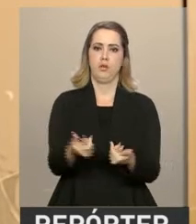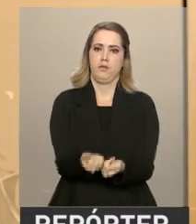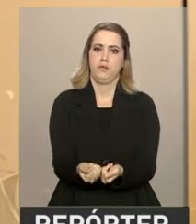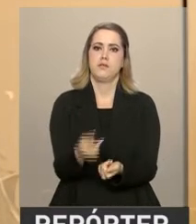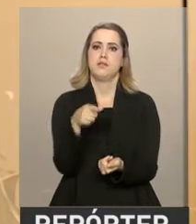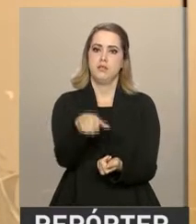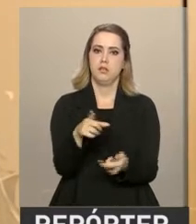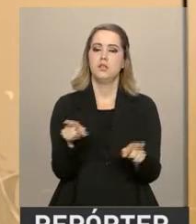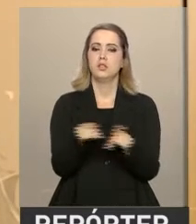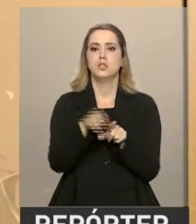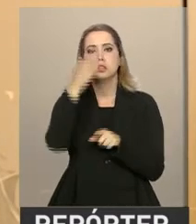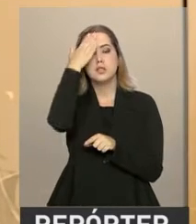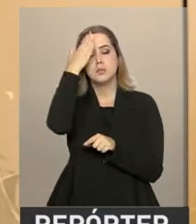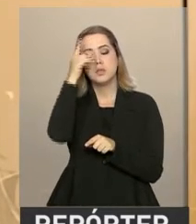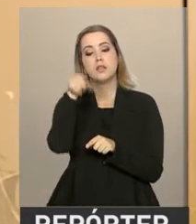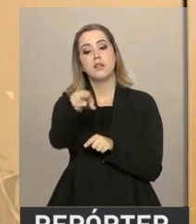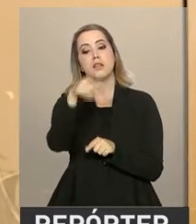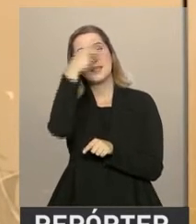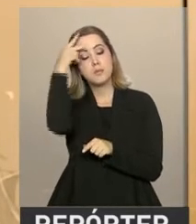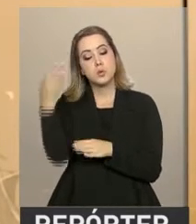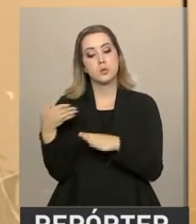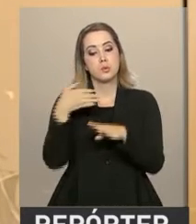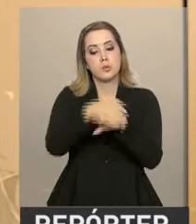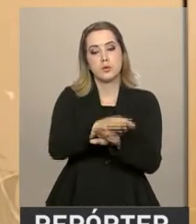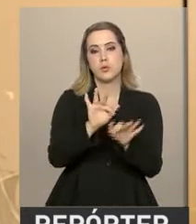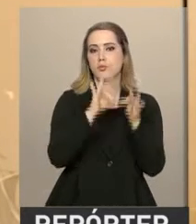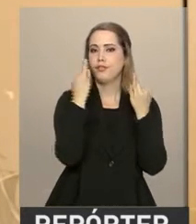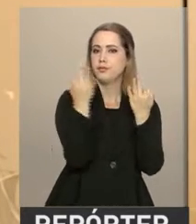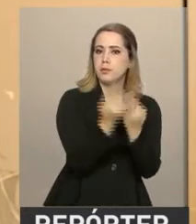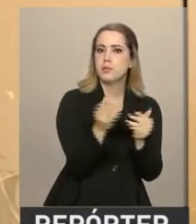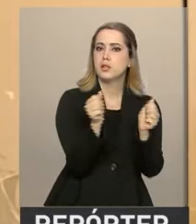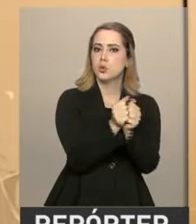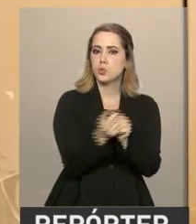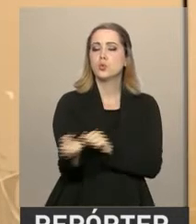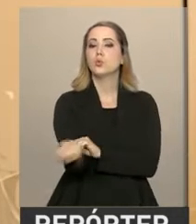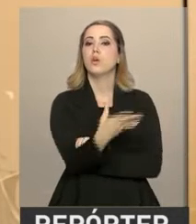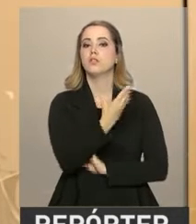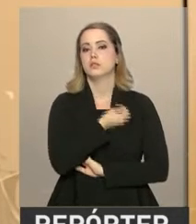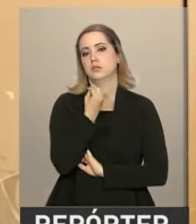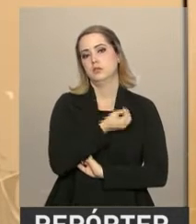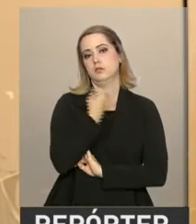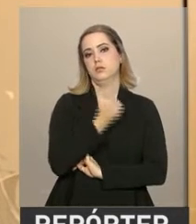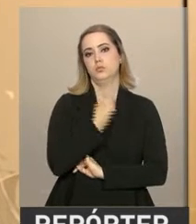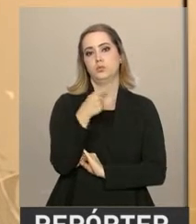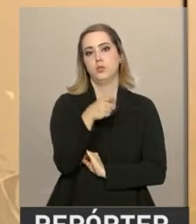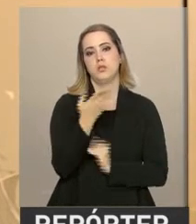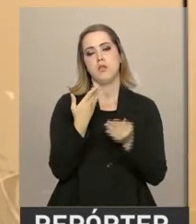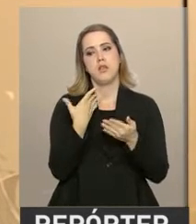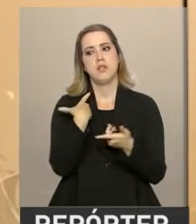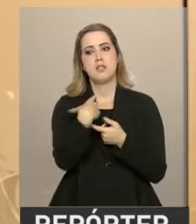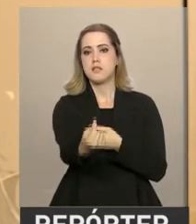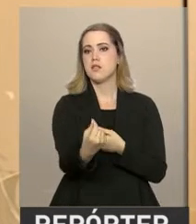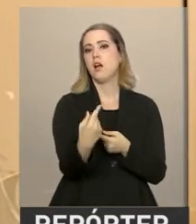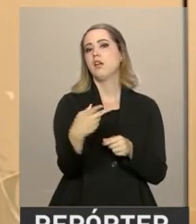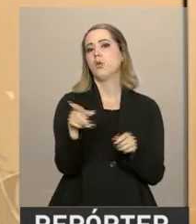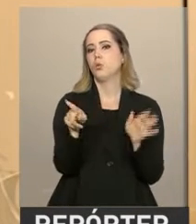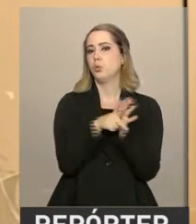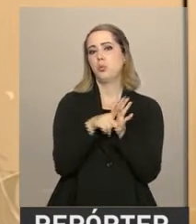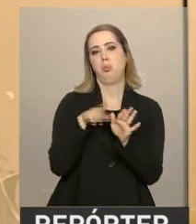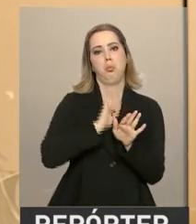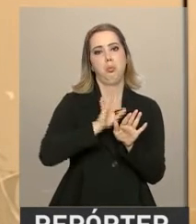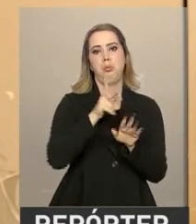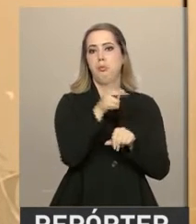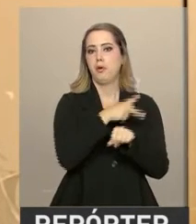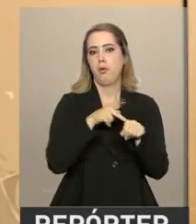esse refugiado, a família do refugiado, tenha realmente uma nova vida quando ele, saindo do seu país por